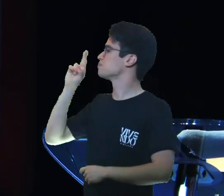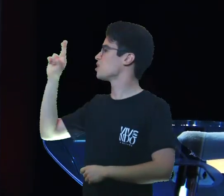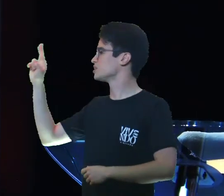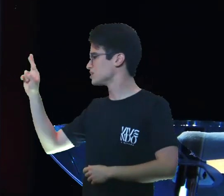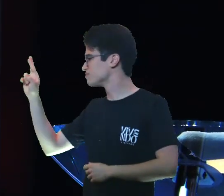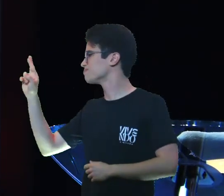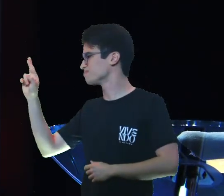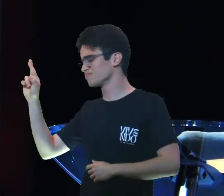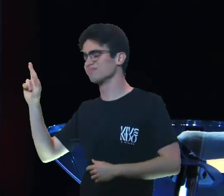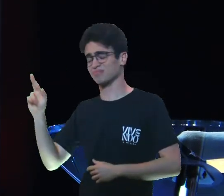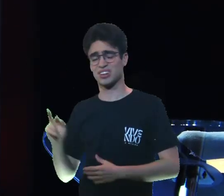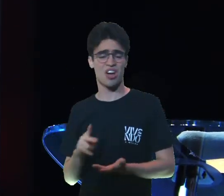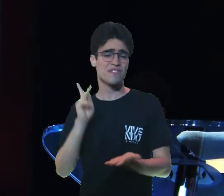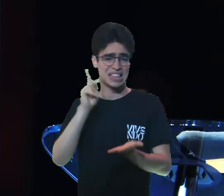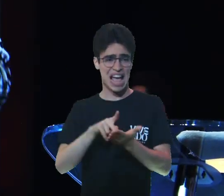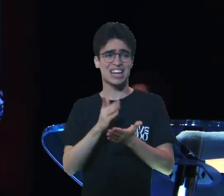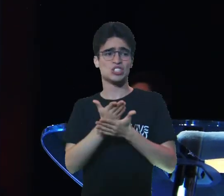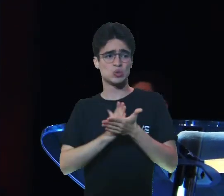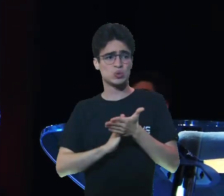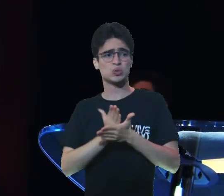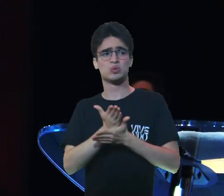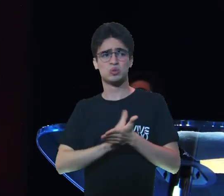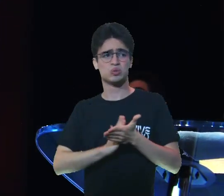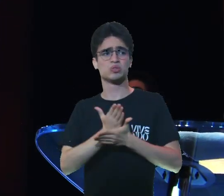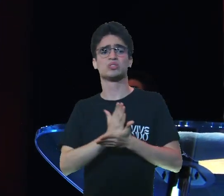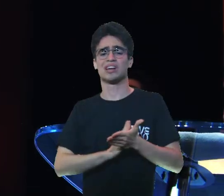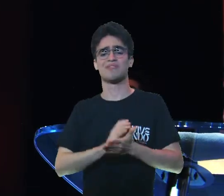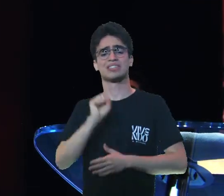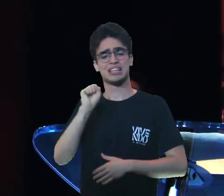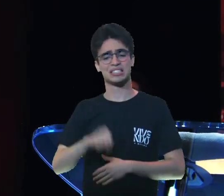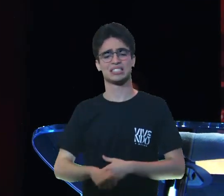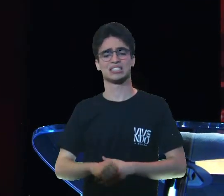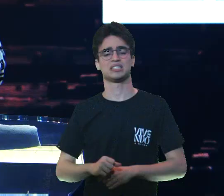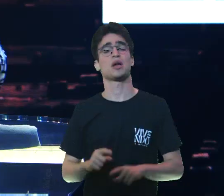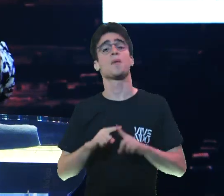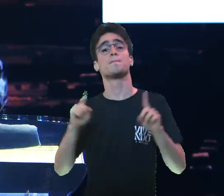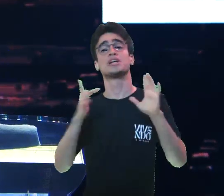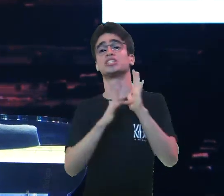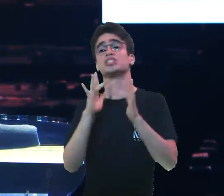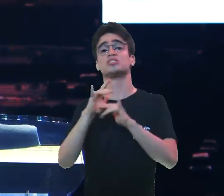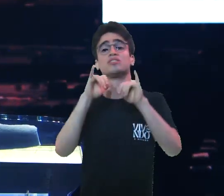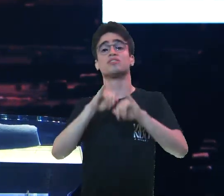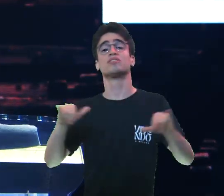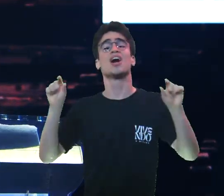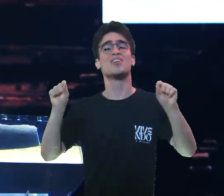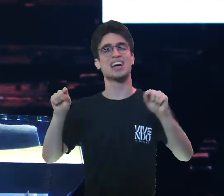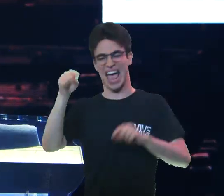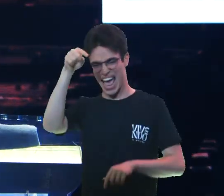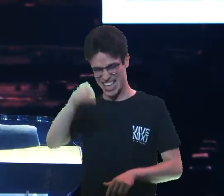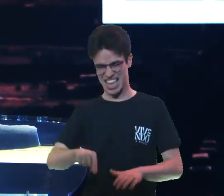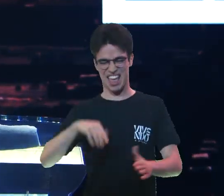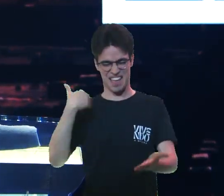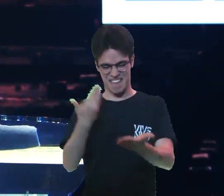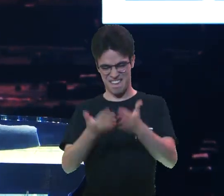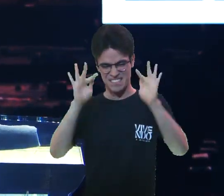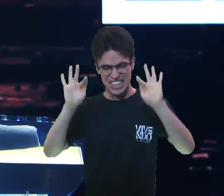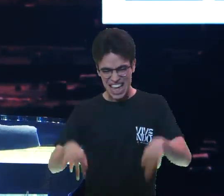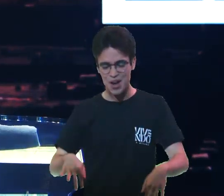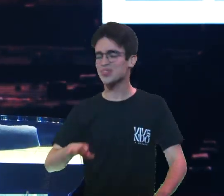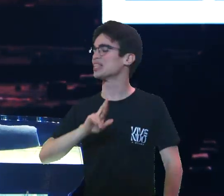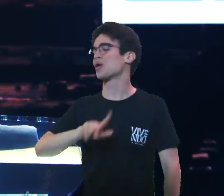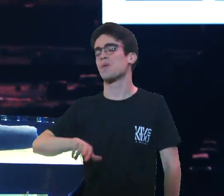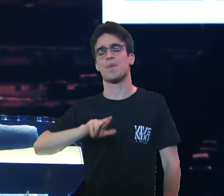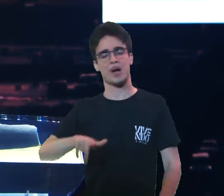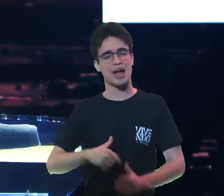Vai ser desconfortável. Mas Jesus disse que aqui não é o nosso porto final. E a